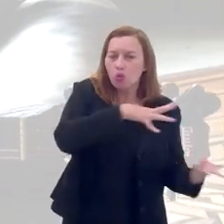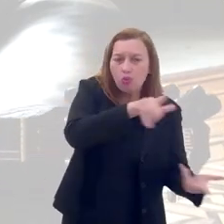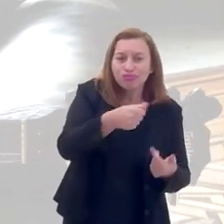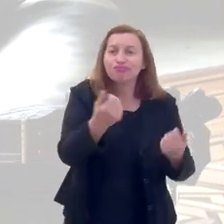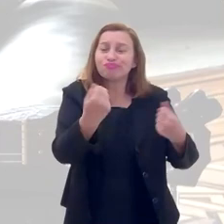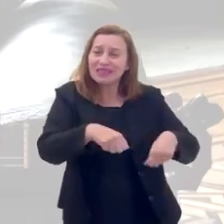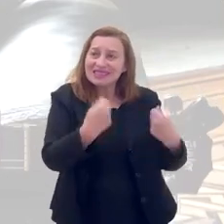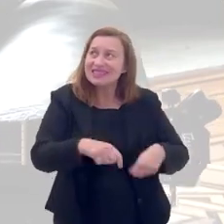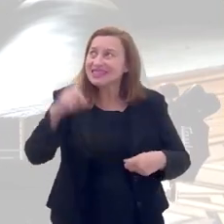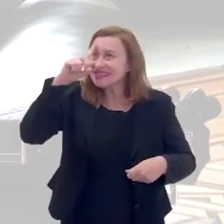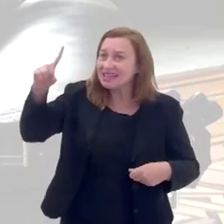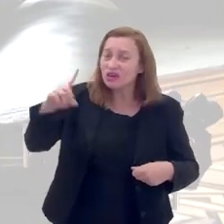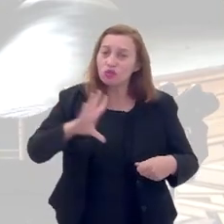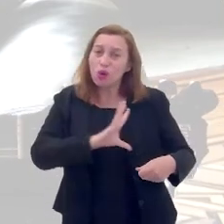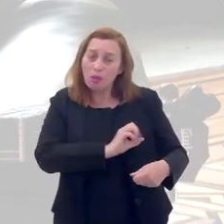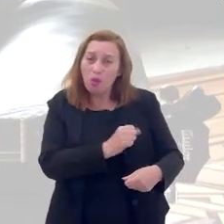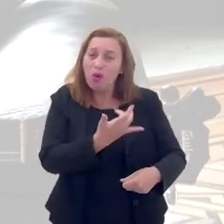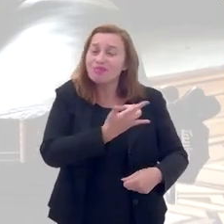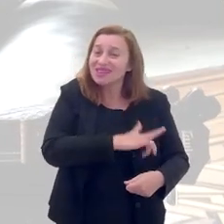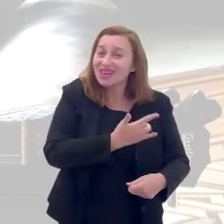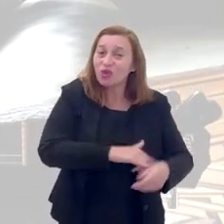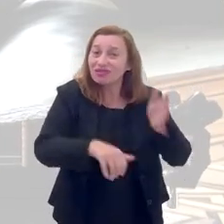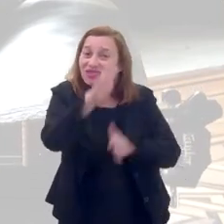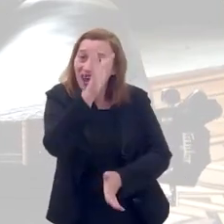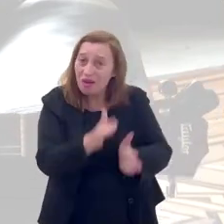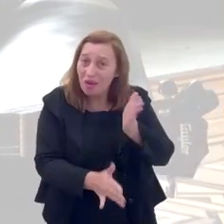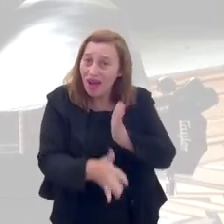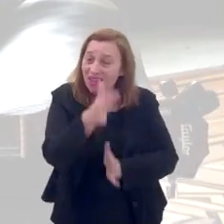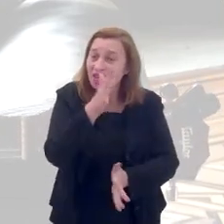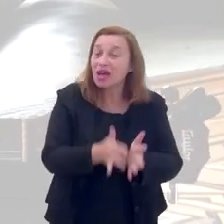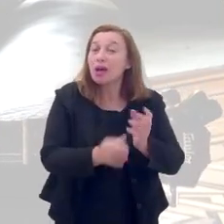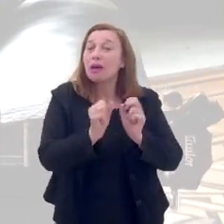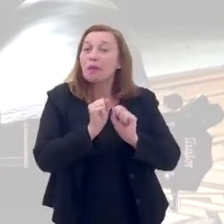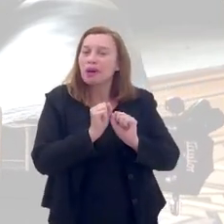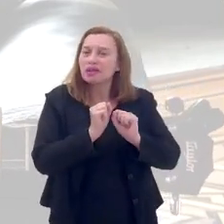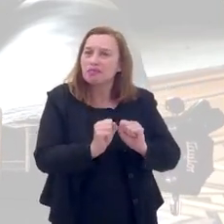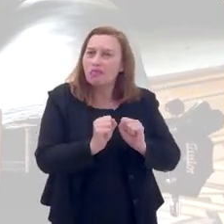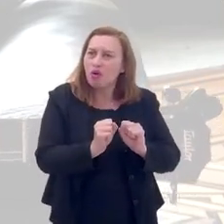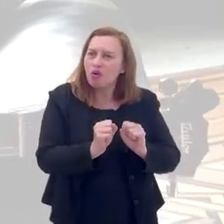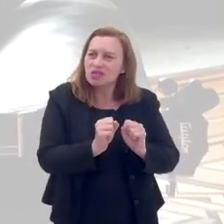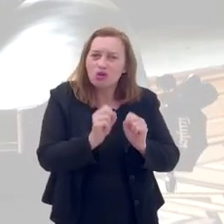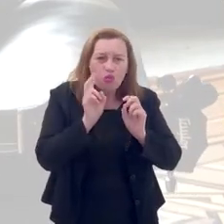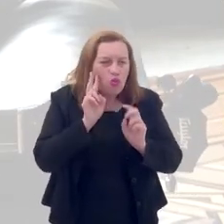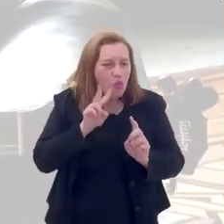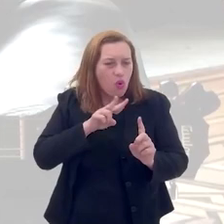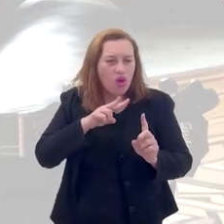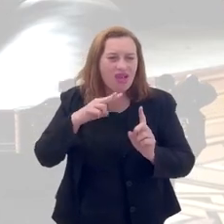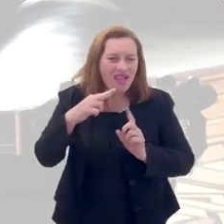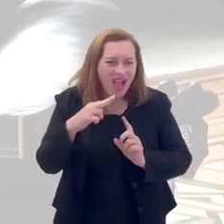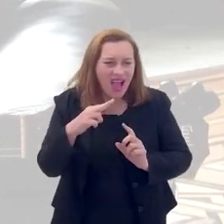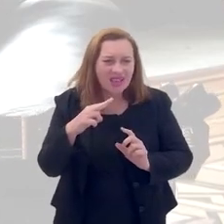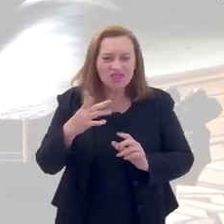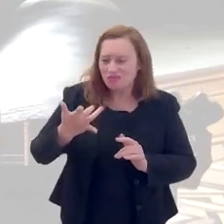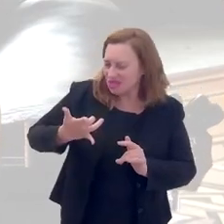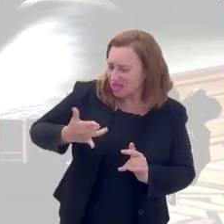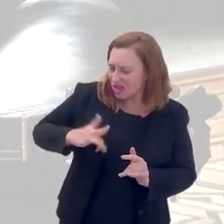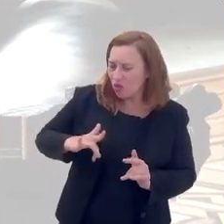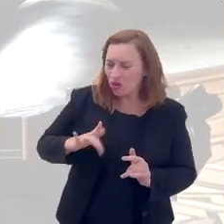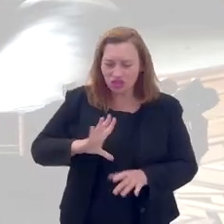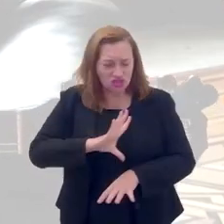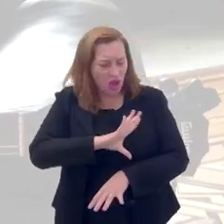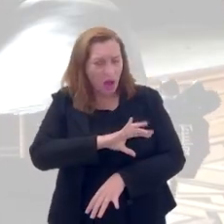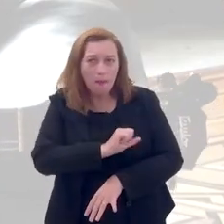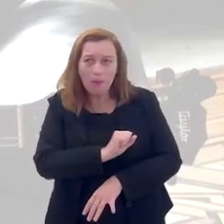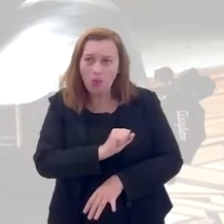precisa deste amor dessa misericórdia derramada para que possa então é a partir de um olhar misericordioso um olhar